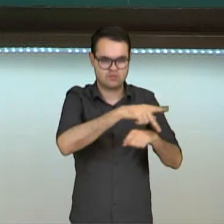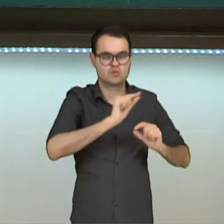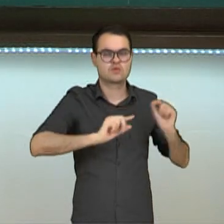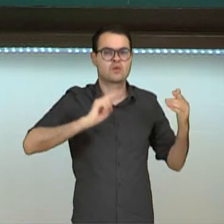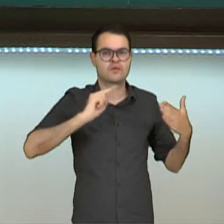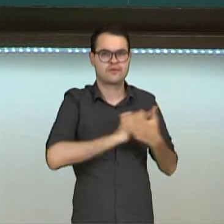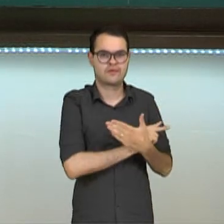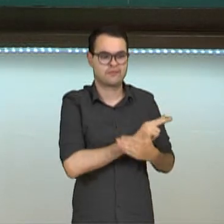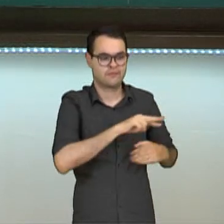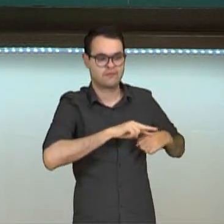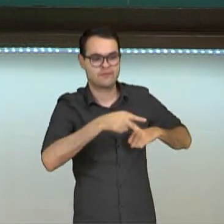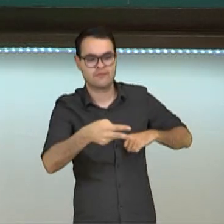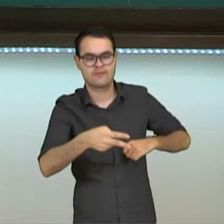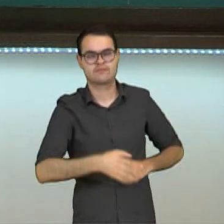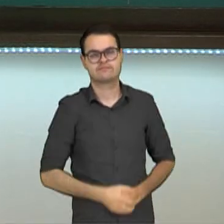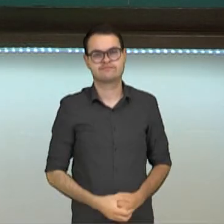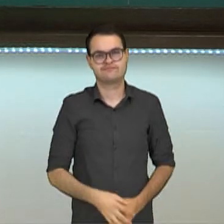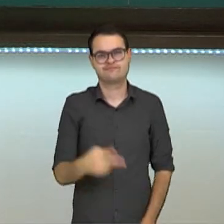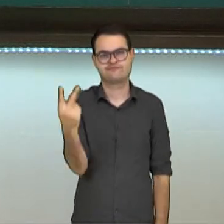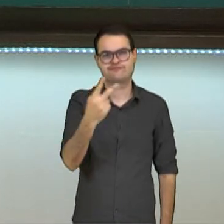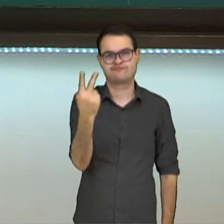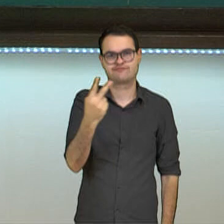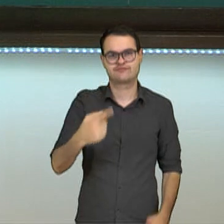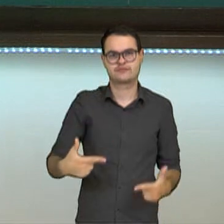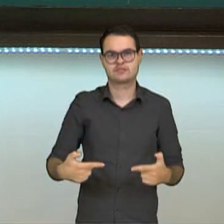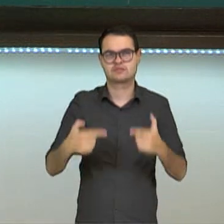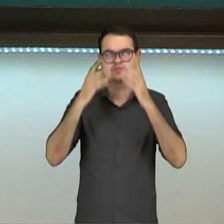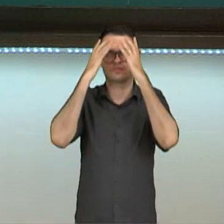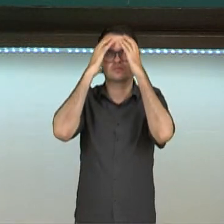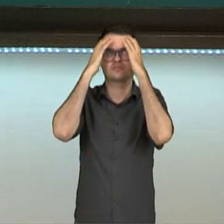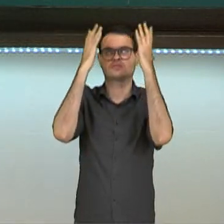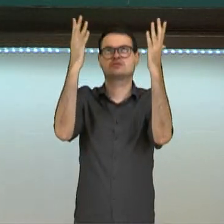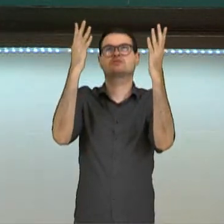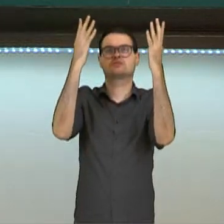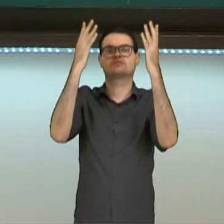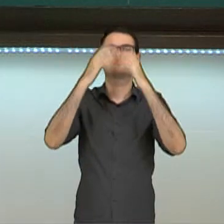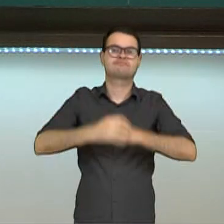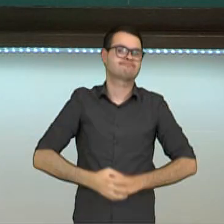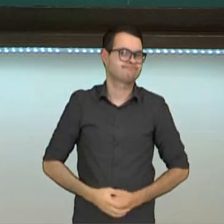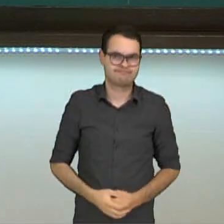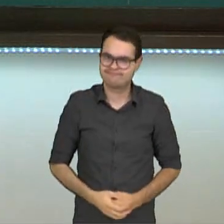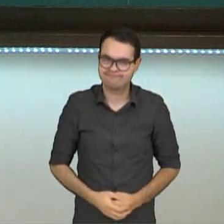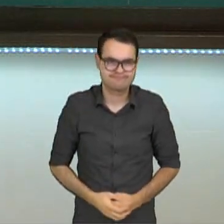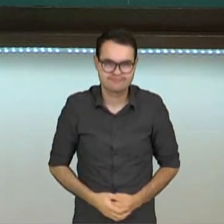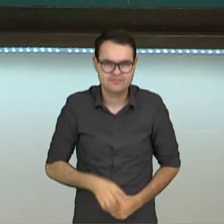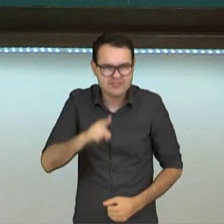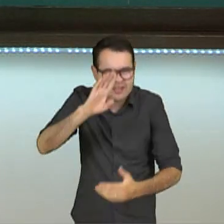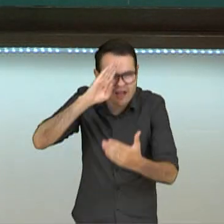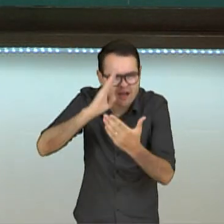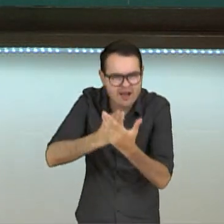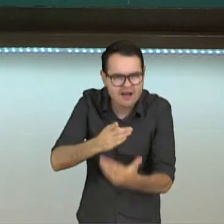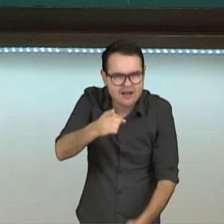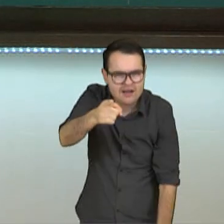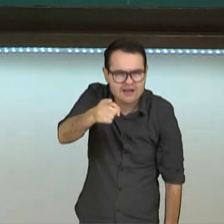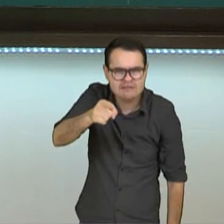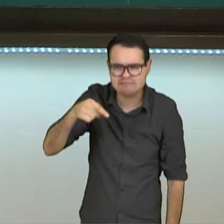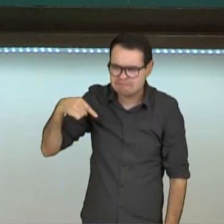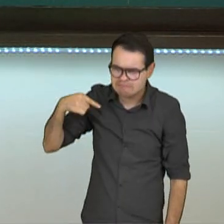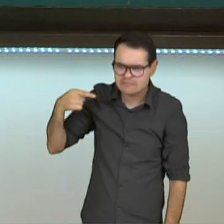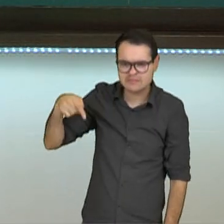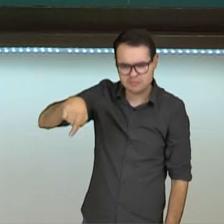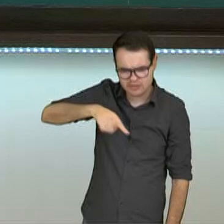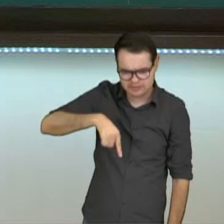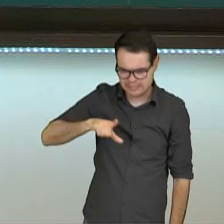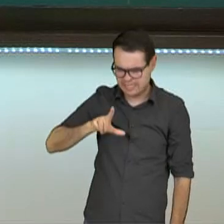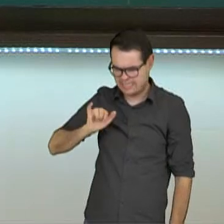quê? A Segunda Guerra Mundial! Você acredita que daí a Liga das